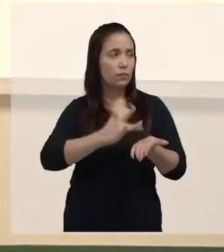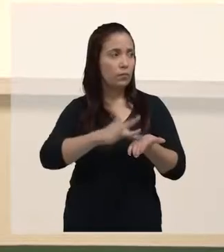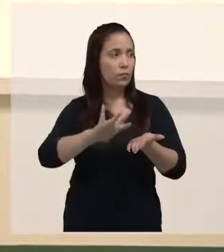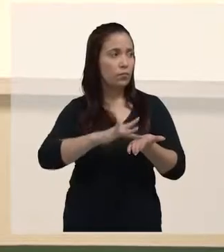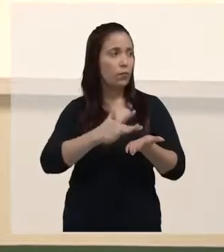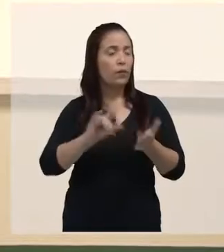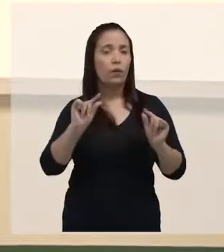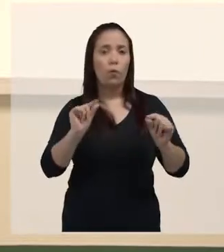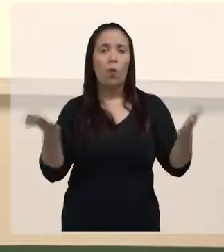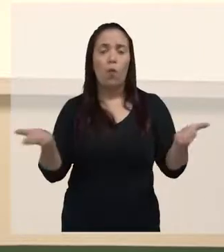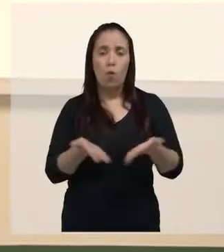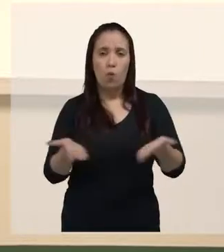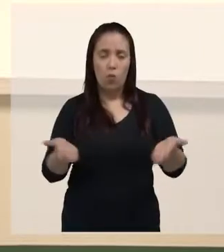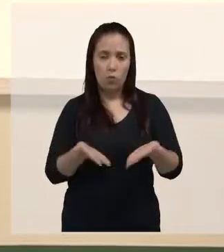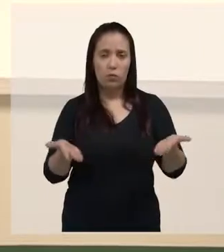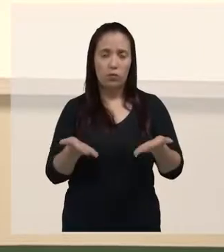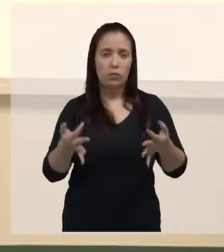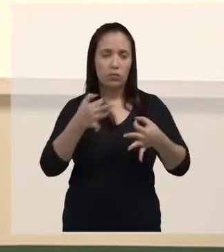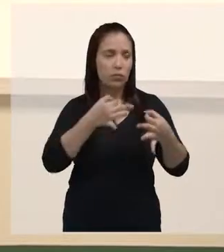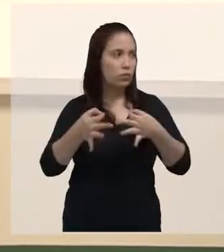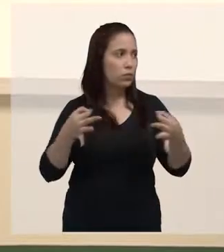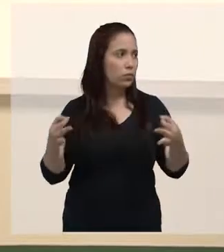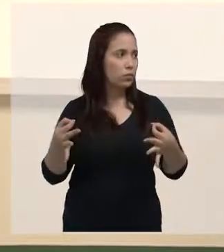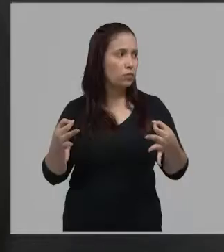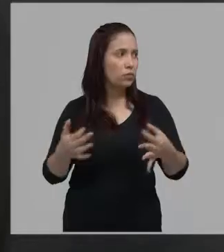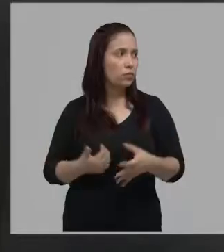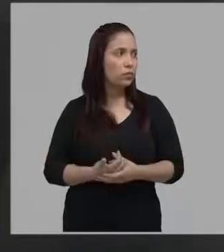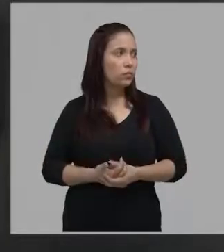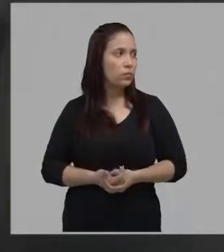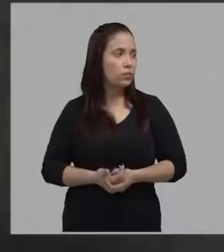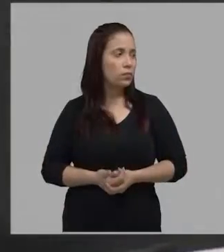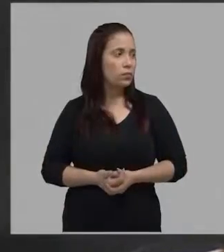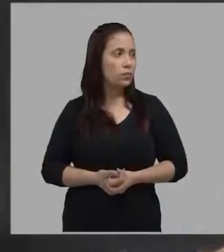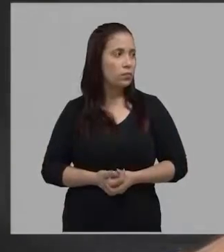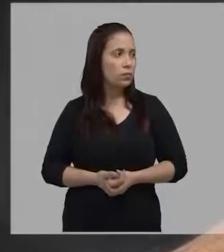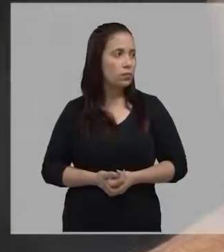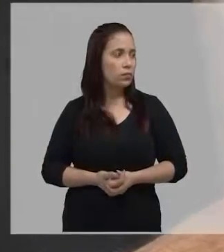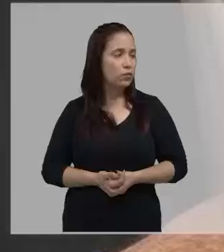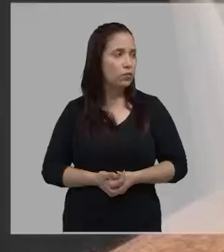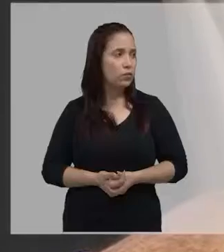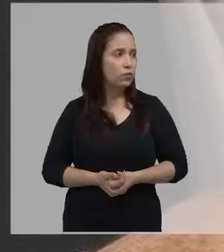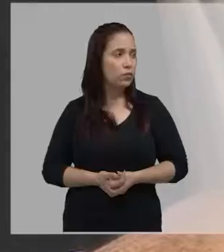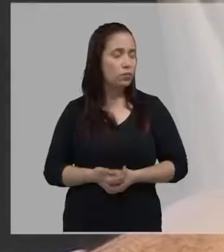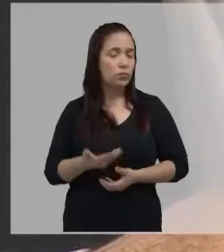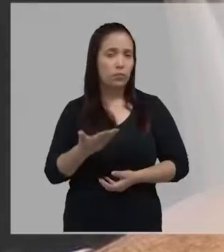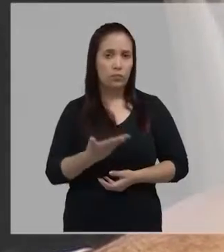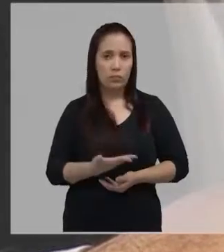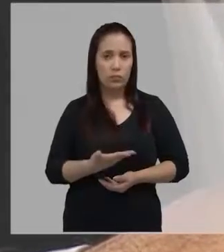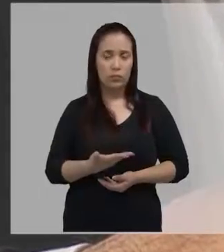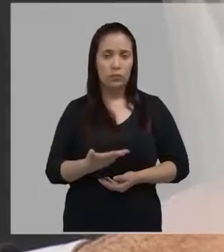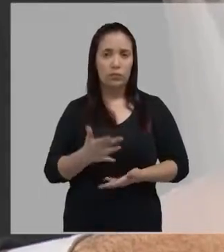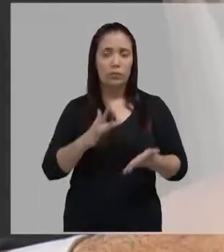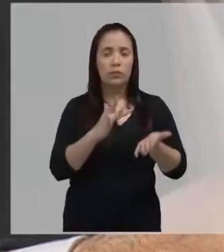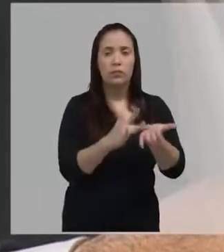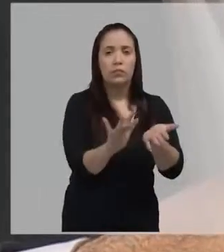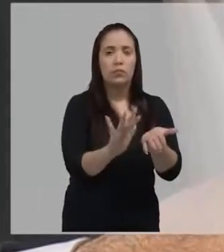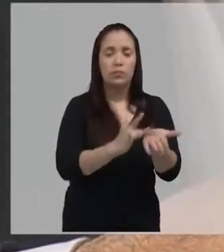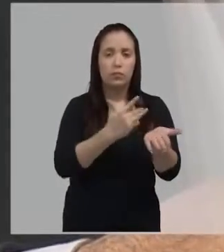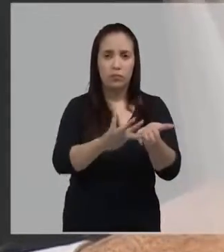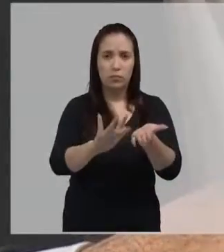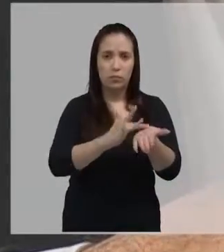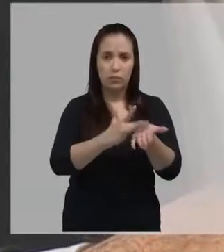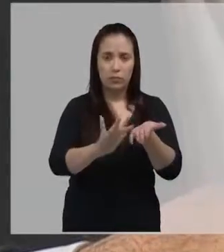desse nosso primeiro bloco. Pronto, aqui está bem visível. Pronto, está aqui no iPad aqui, ó.